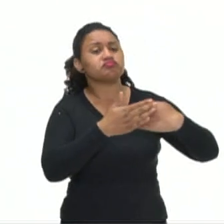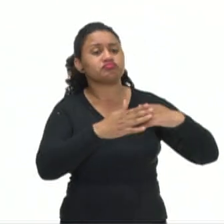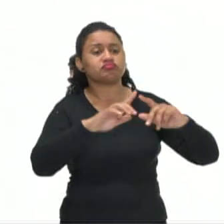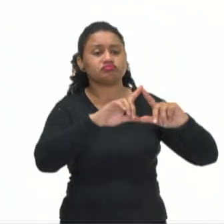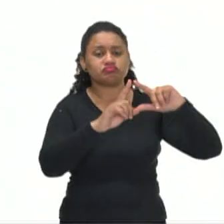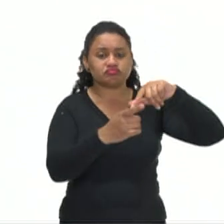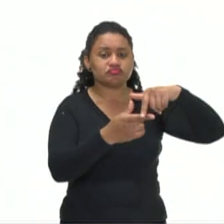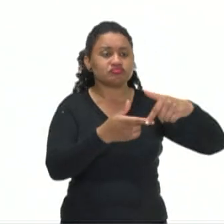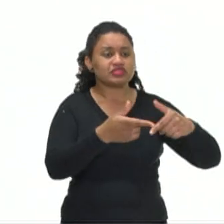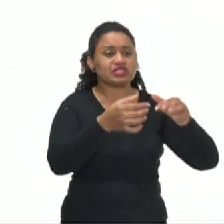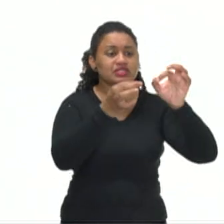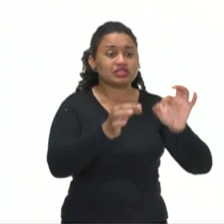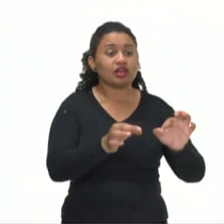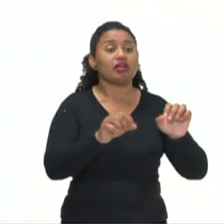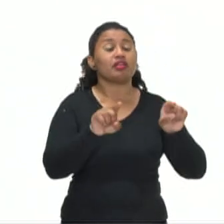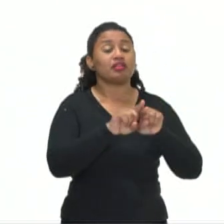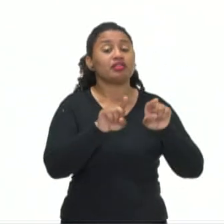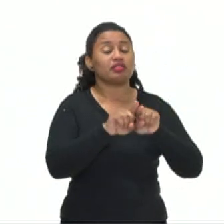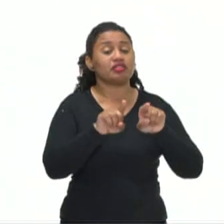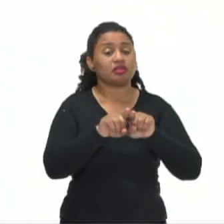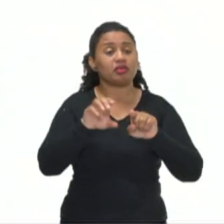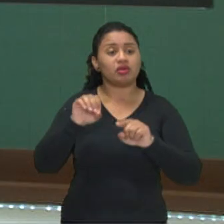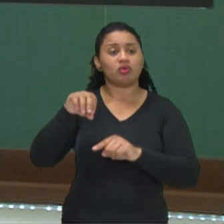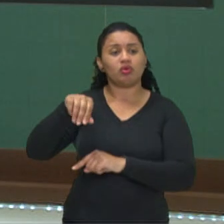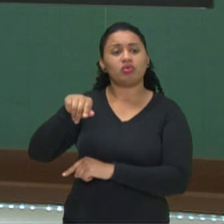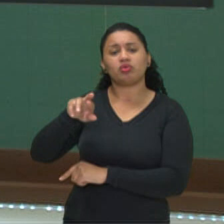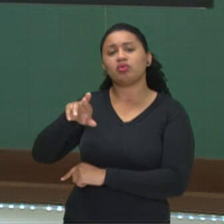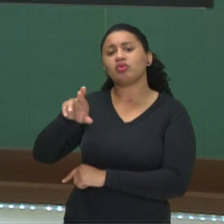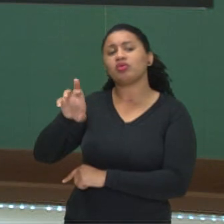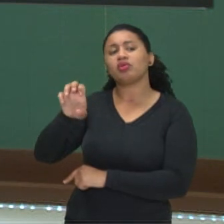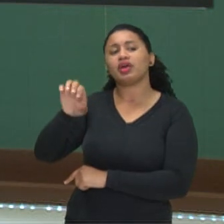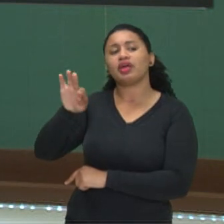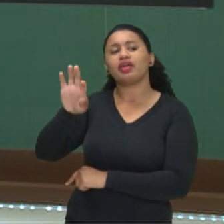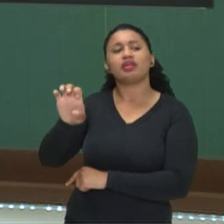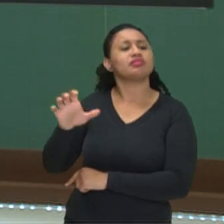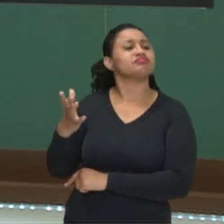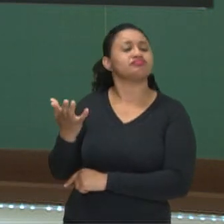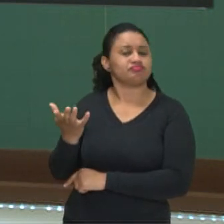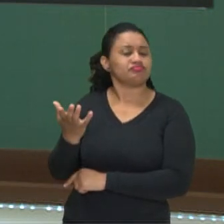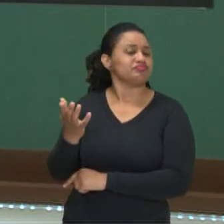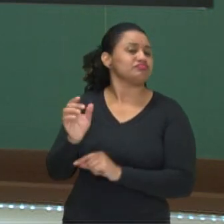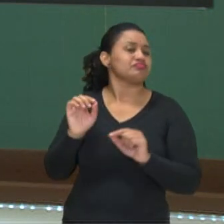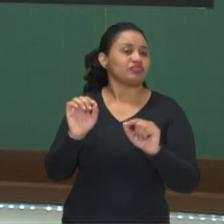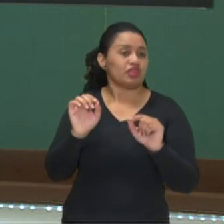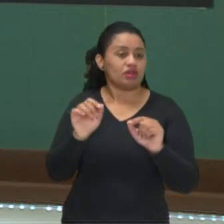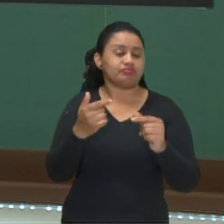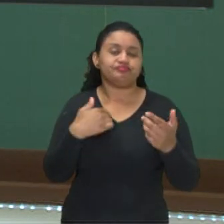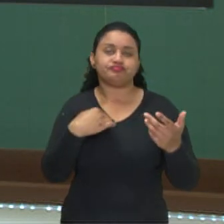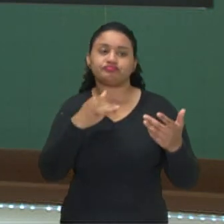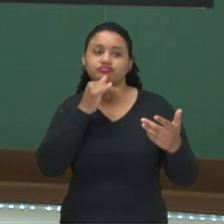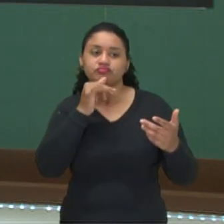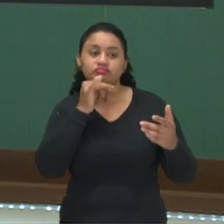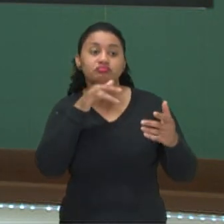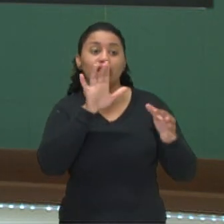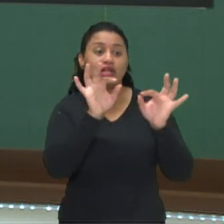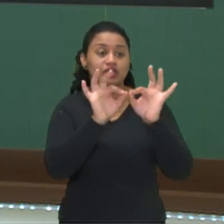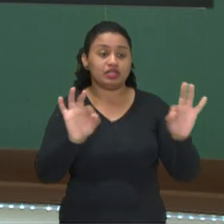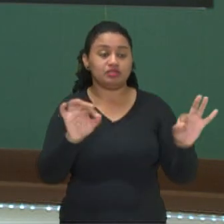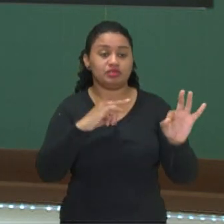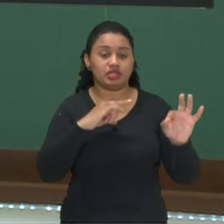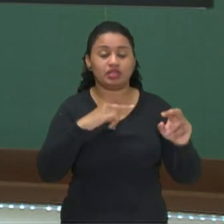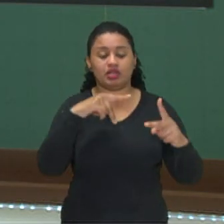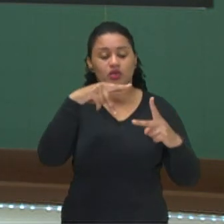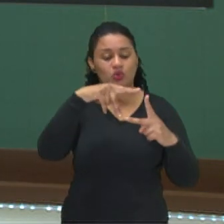polígonos regulares e congruentes. Vamos lá. Polígono regular, vamos pegar o mais simples de todos,